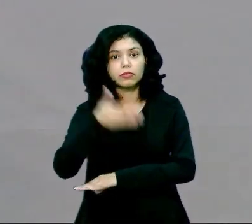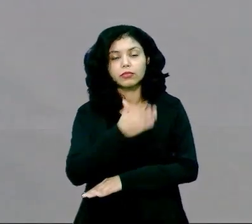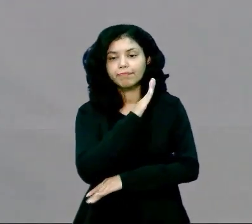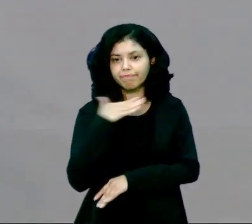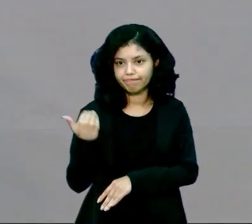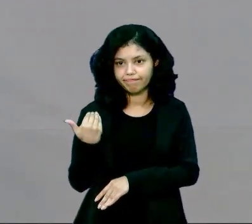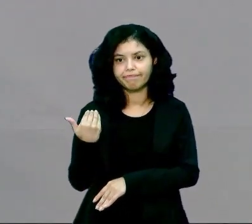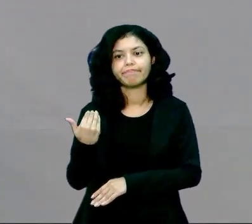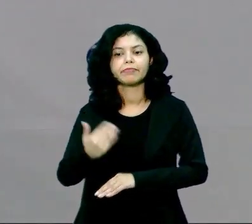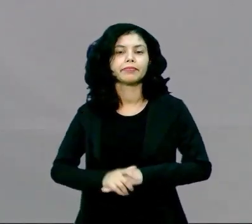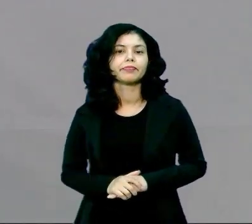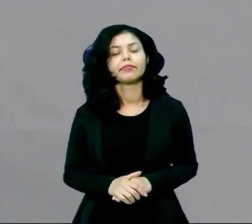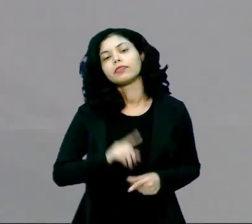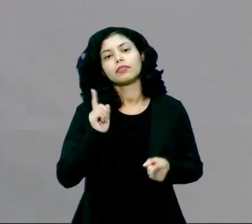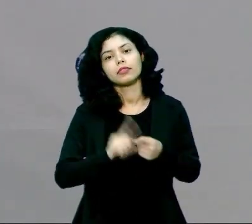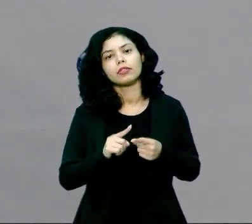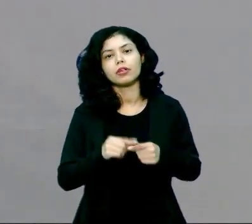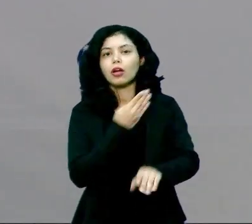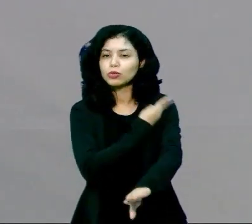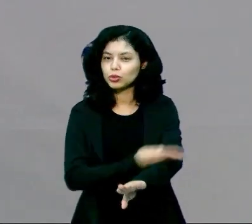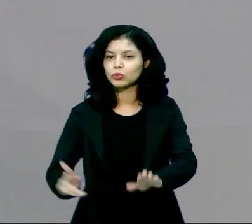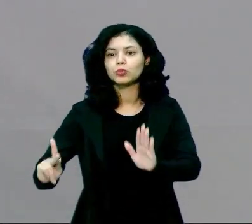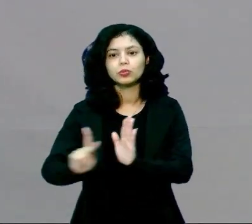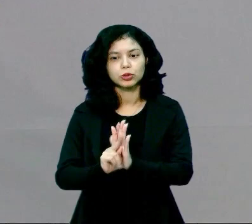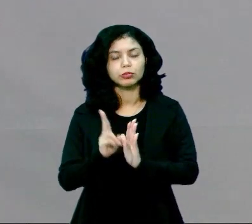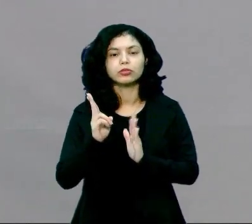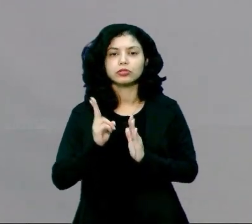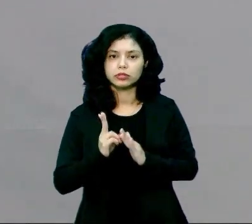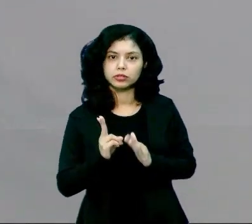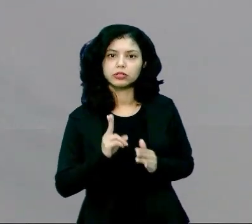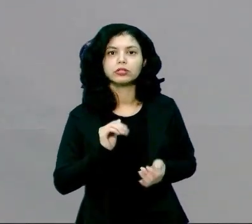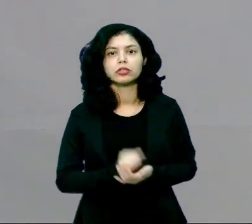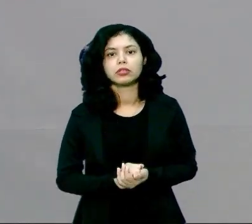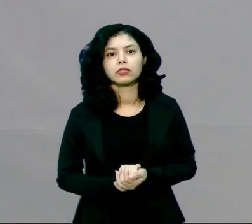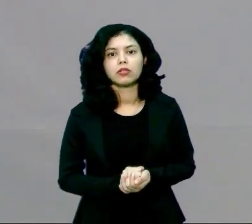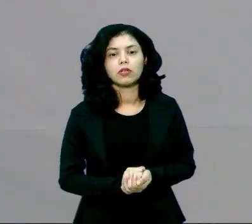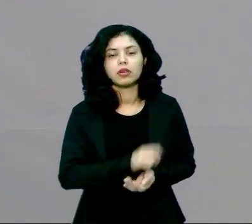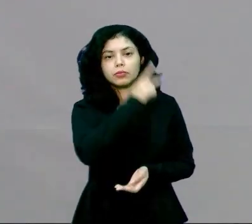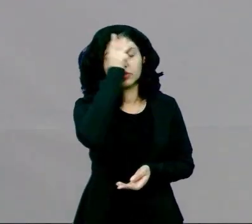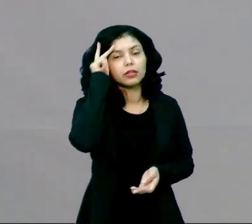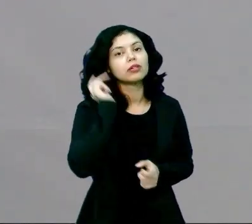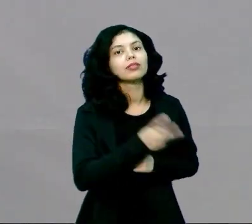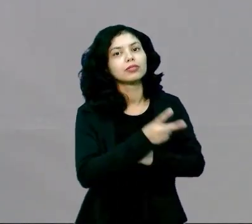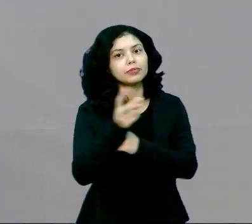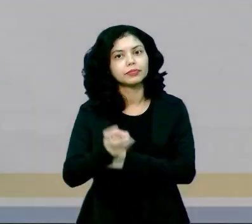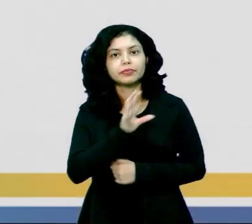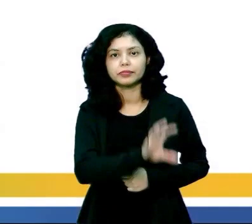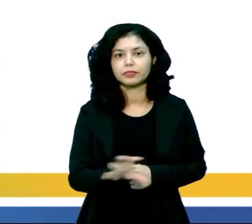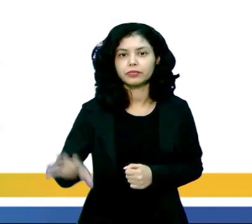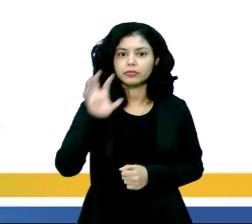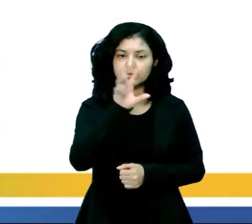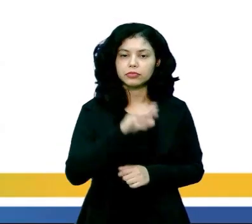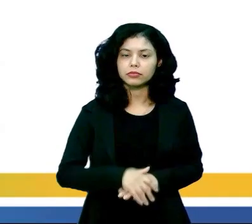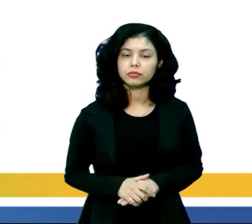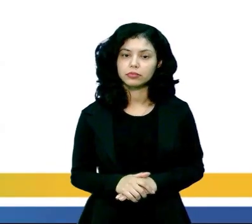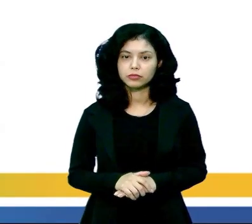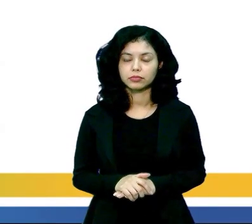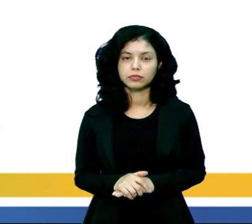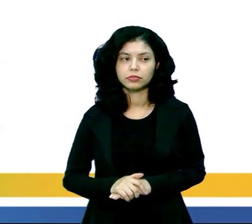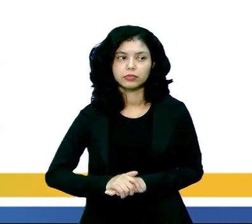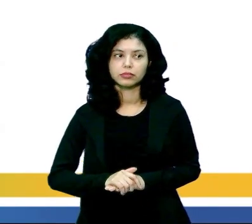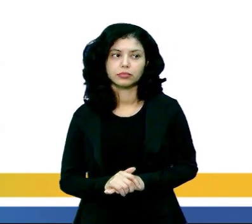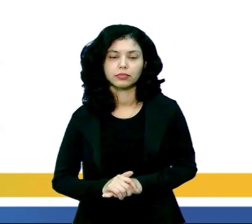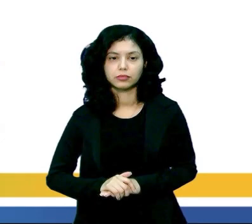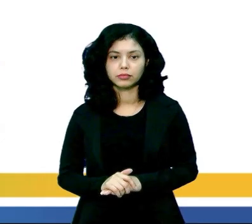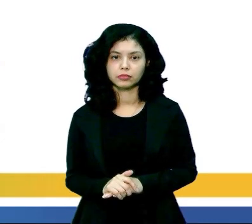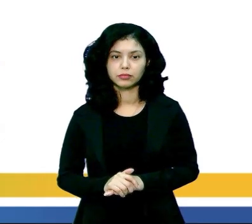para a morte, né, que era costume dos nativos com as pessoas que estavam explorando a região. Tá? E